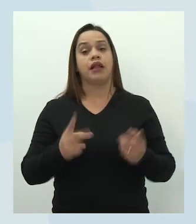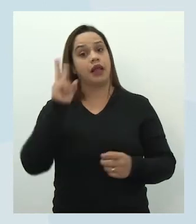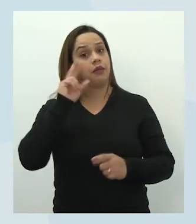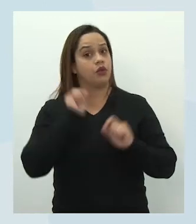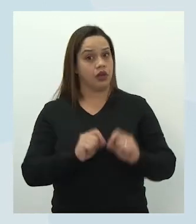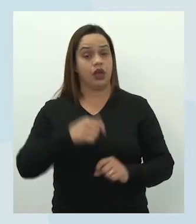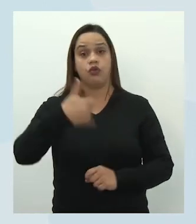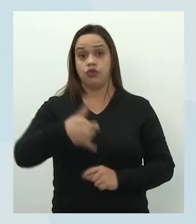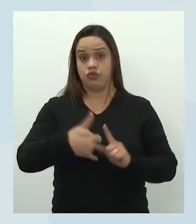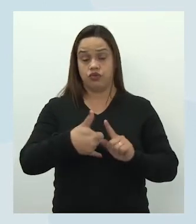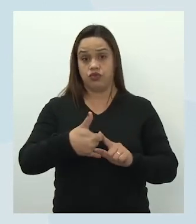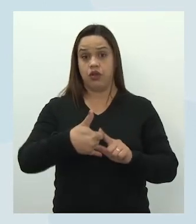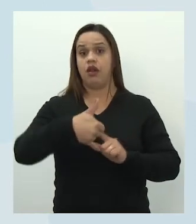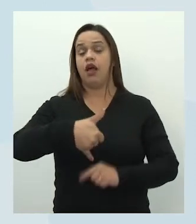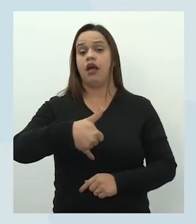virarem na